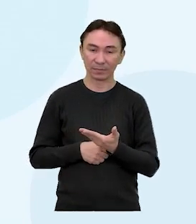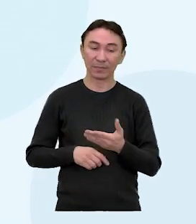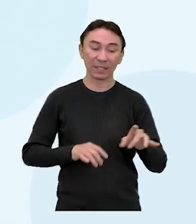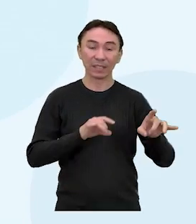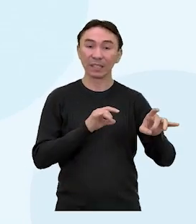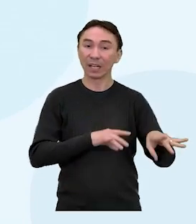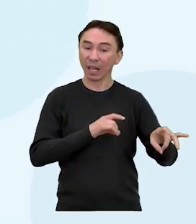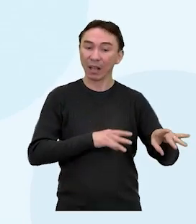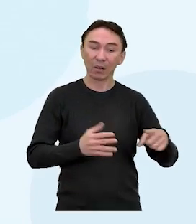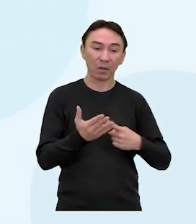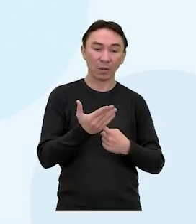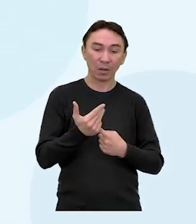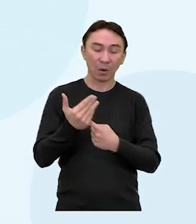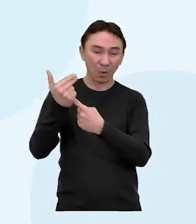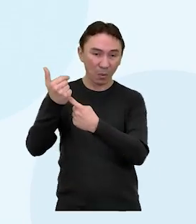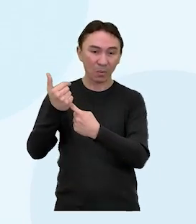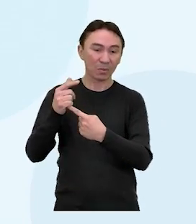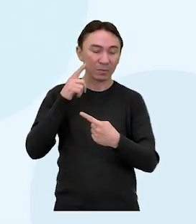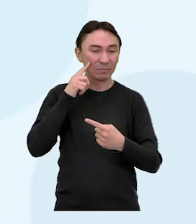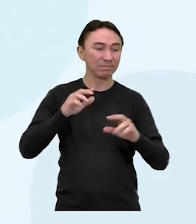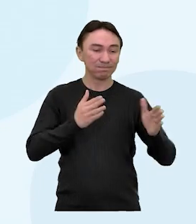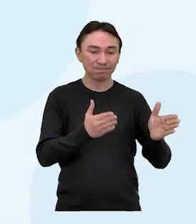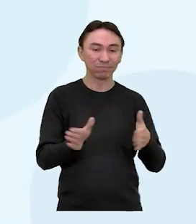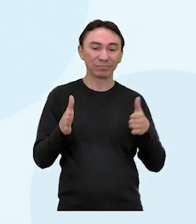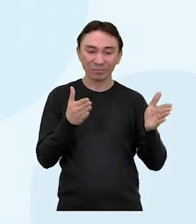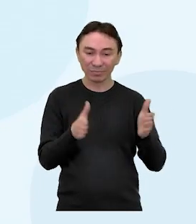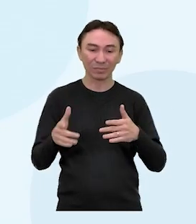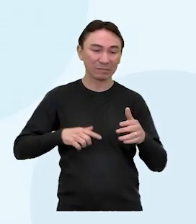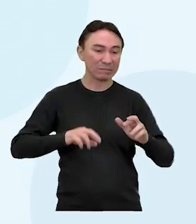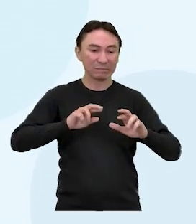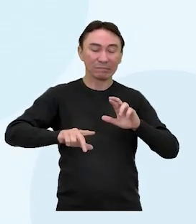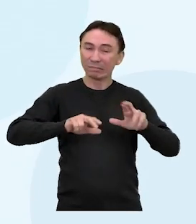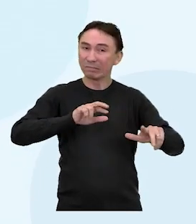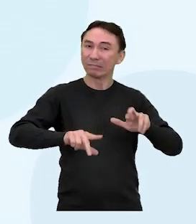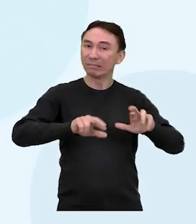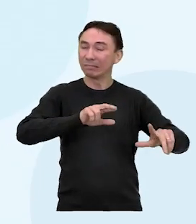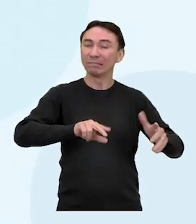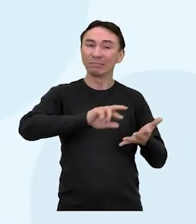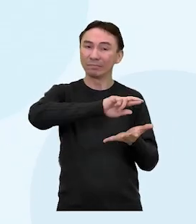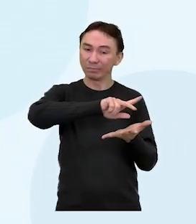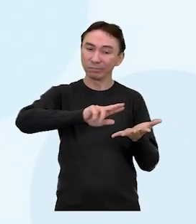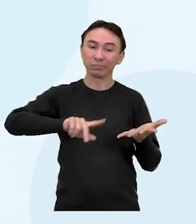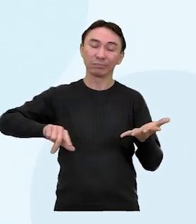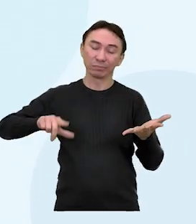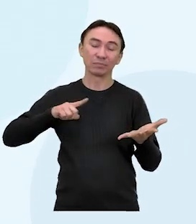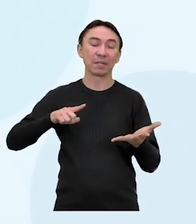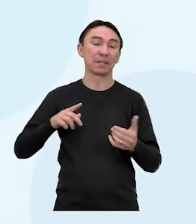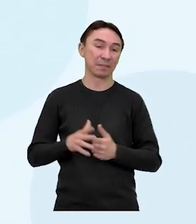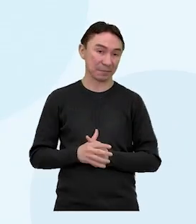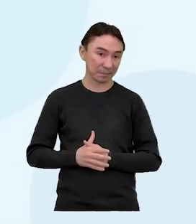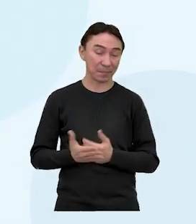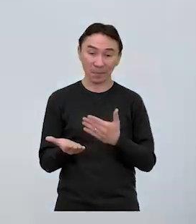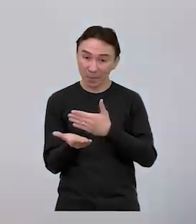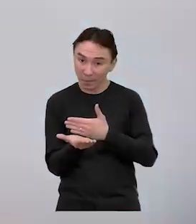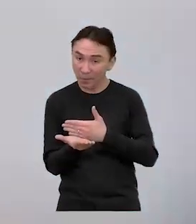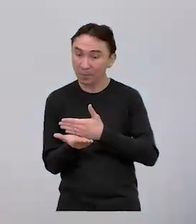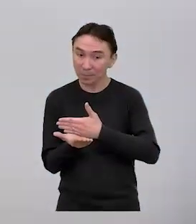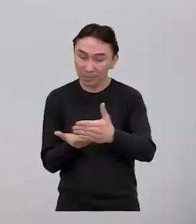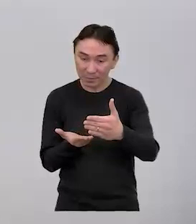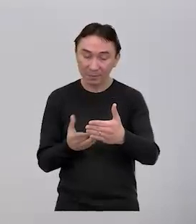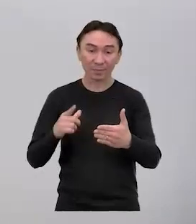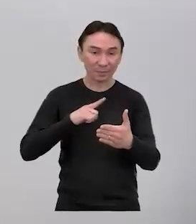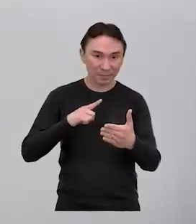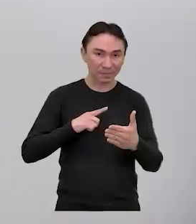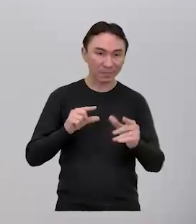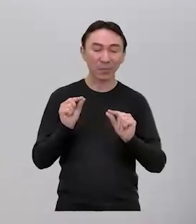e meios tecnológicos na produção. Para a gente iniciar os trabalhos desta aula de